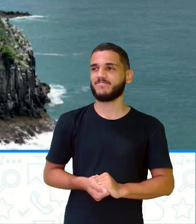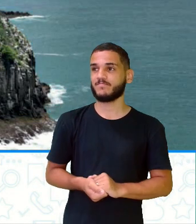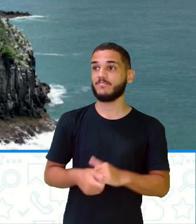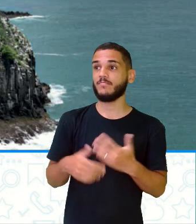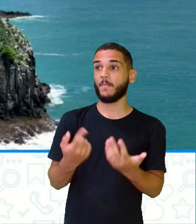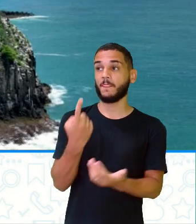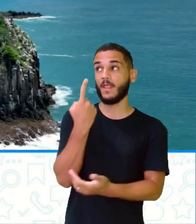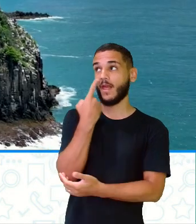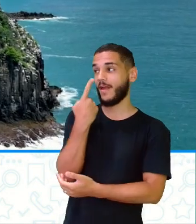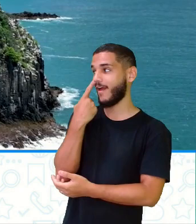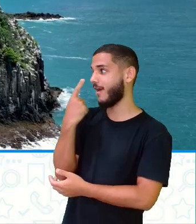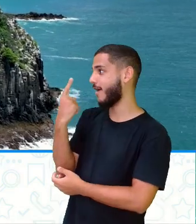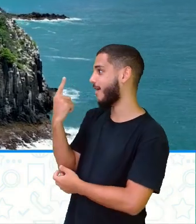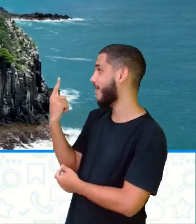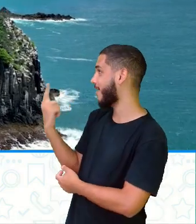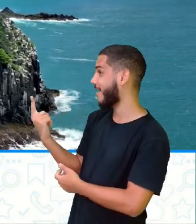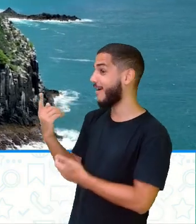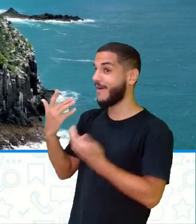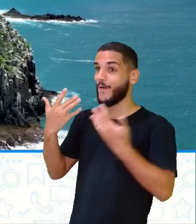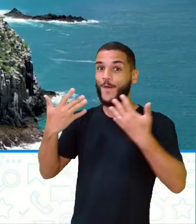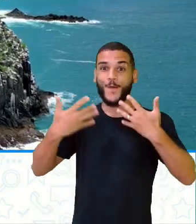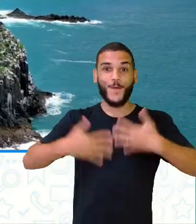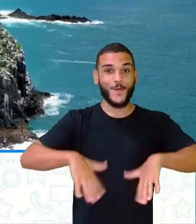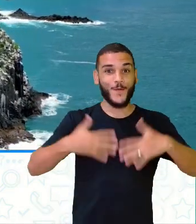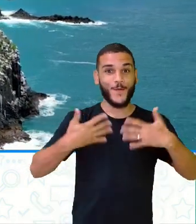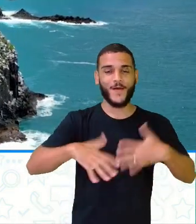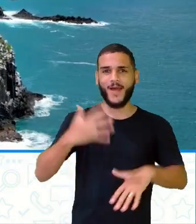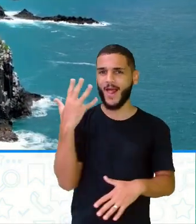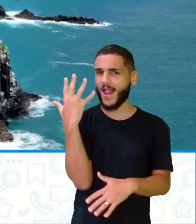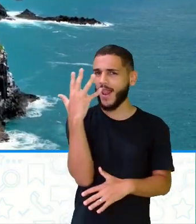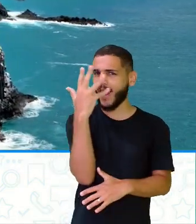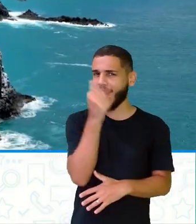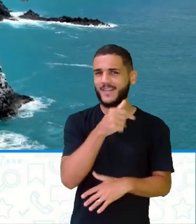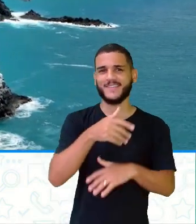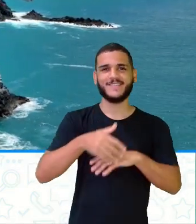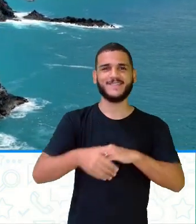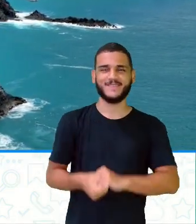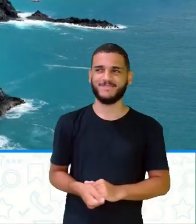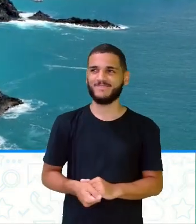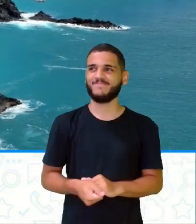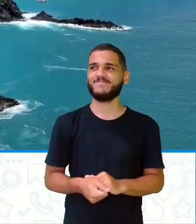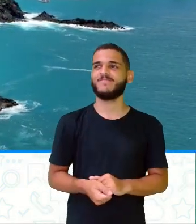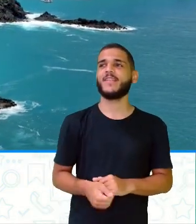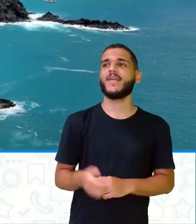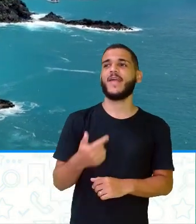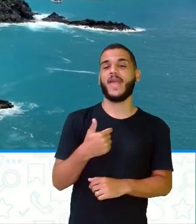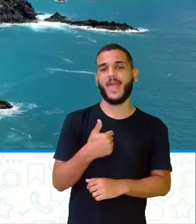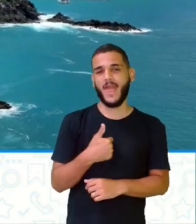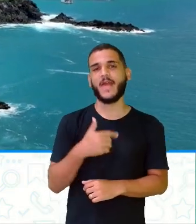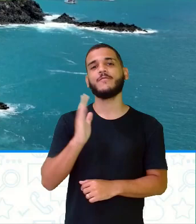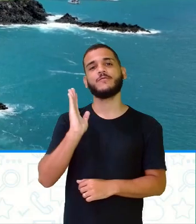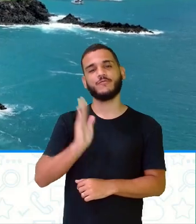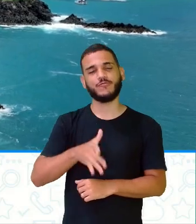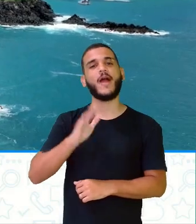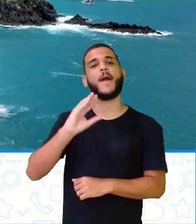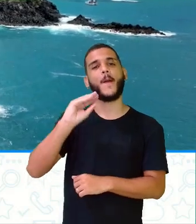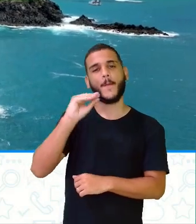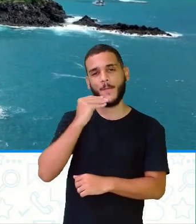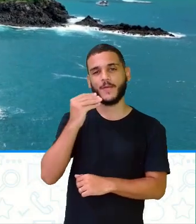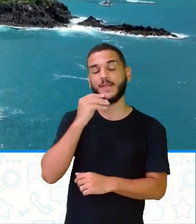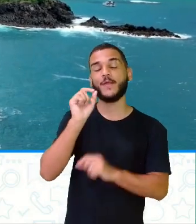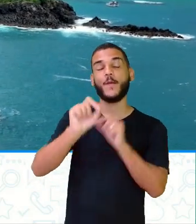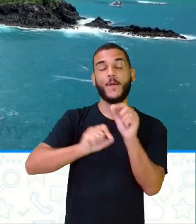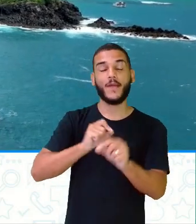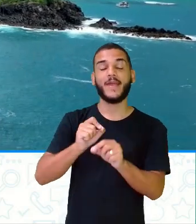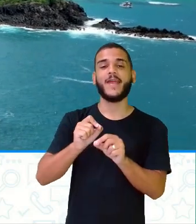olha. Olha só essa imagem aqui. Que linda, gente! Eu já tive a oportunidade e